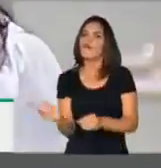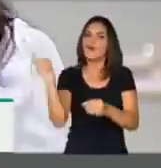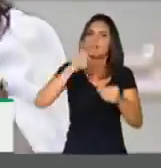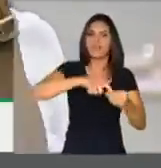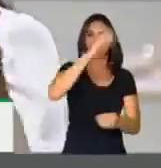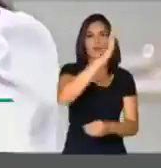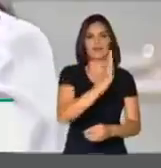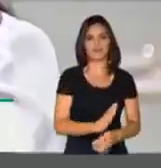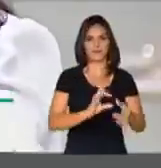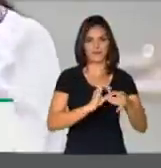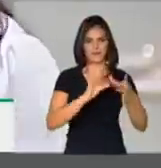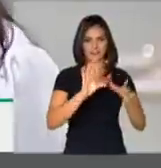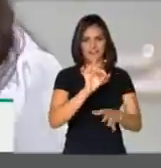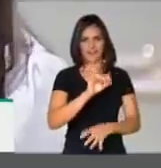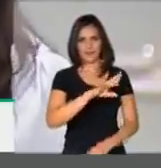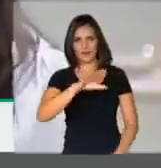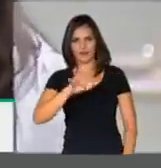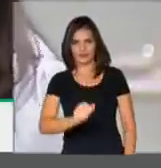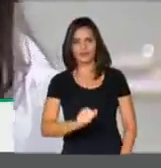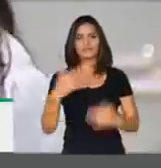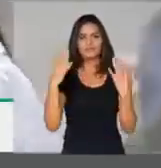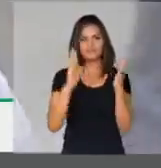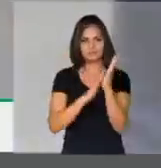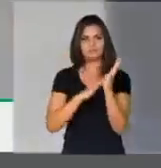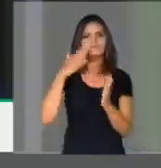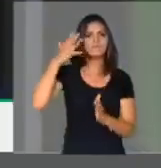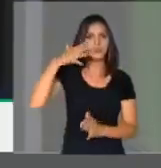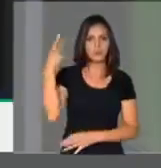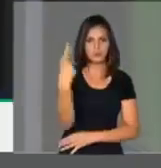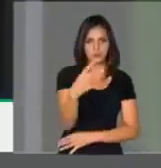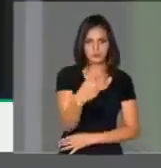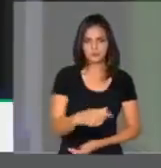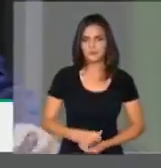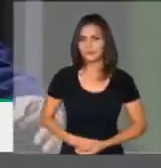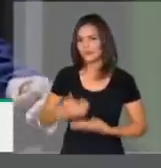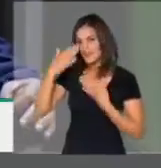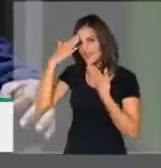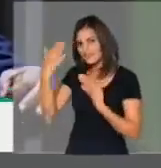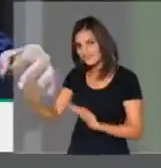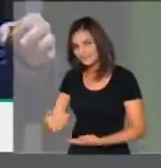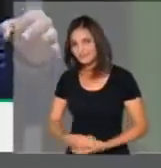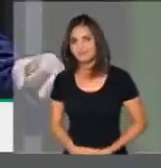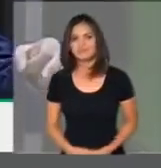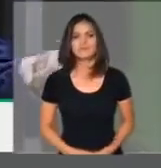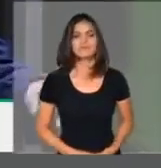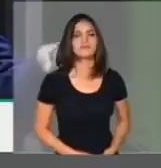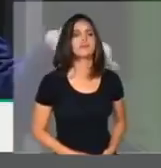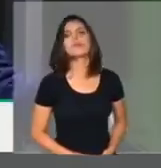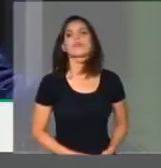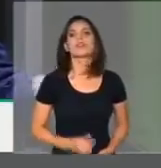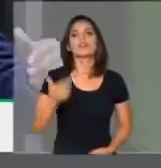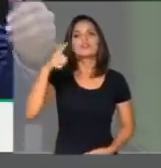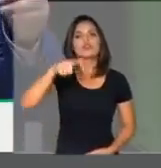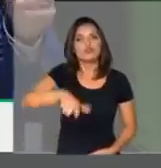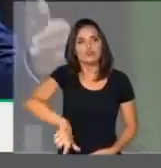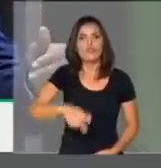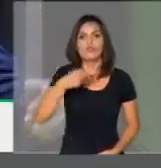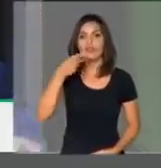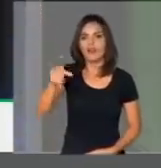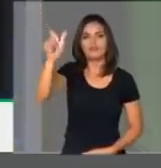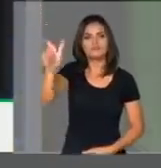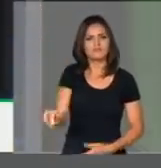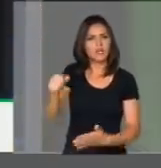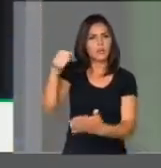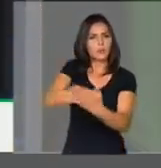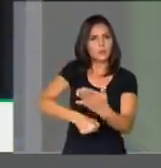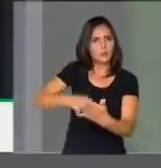Brasil democrático. Parabéns pelo vosso pronunciamento. Muito obrigado, deputada Alice, e faço questão de mais uma vez registrar a sua